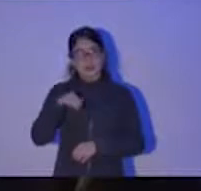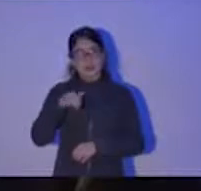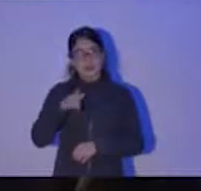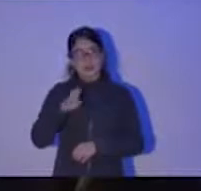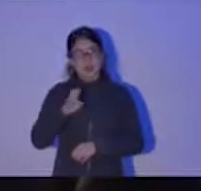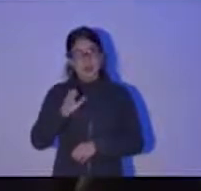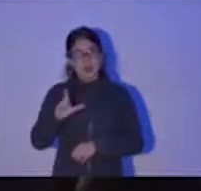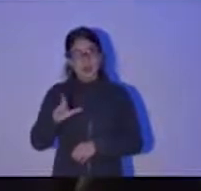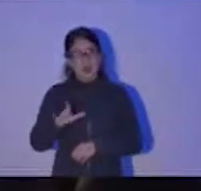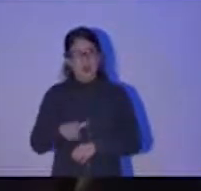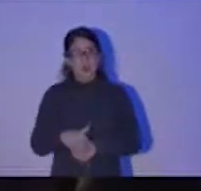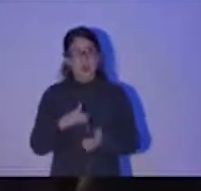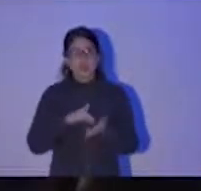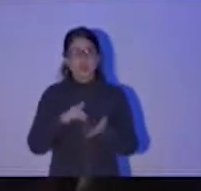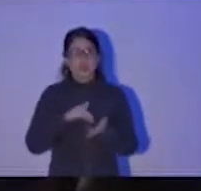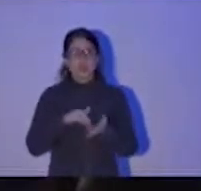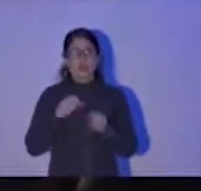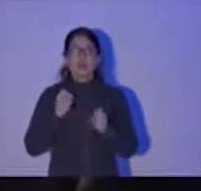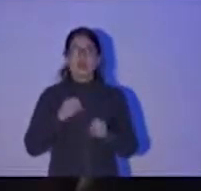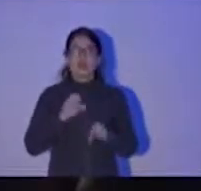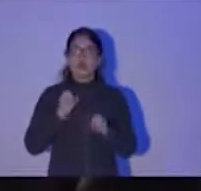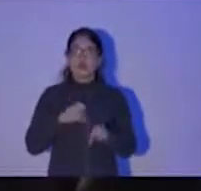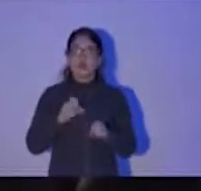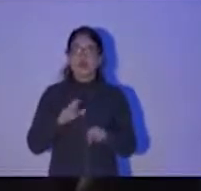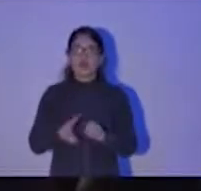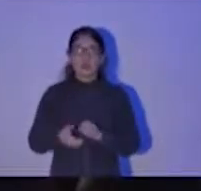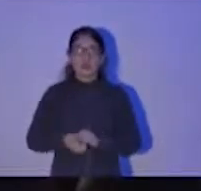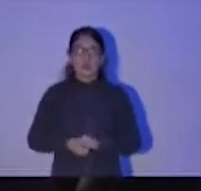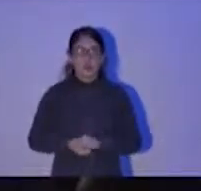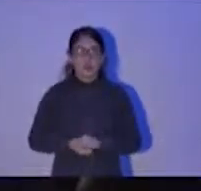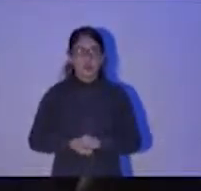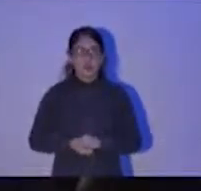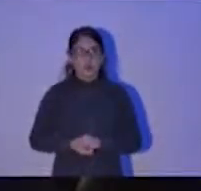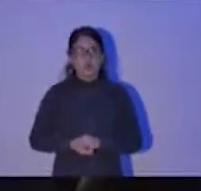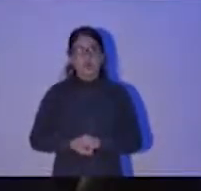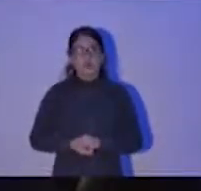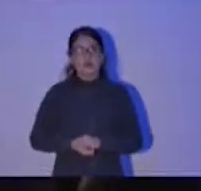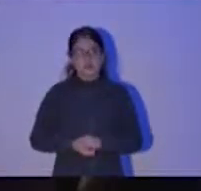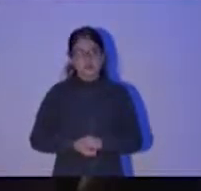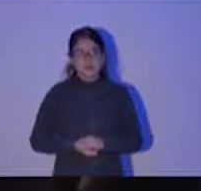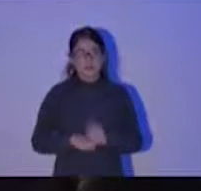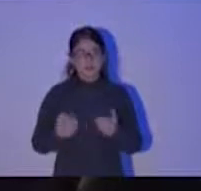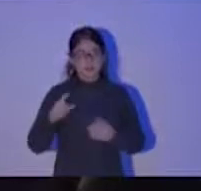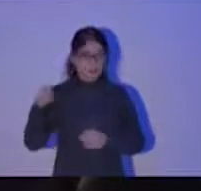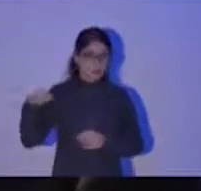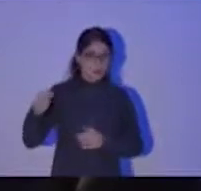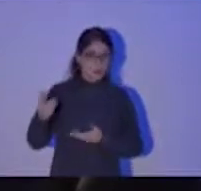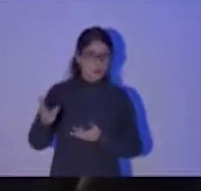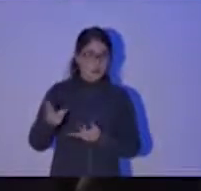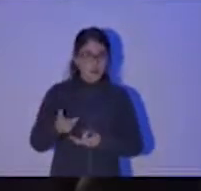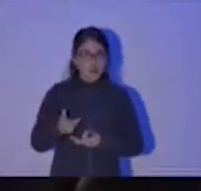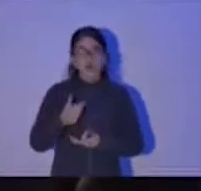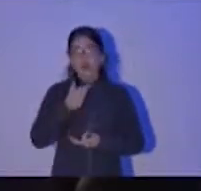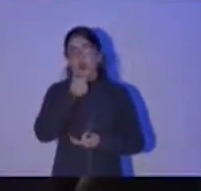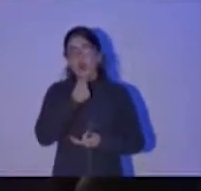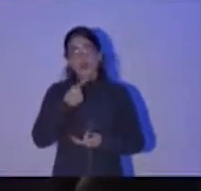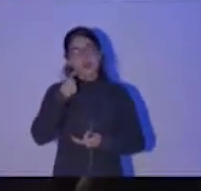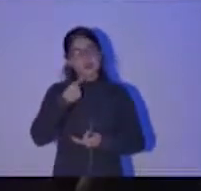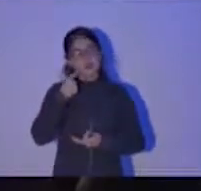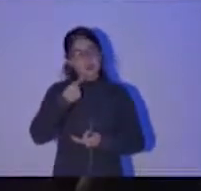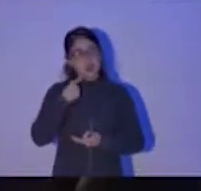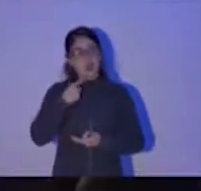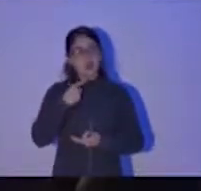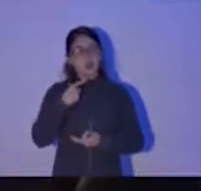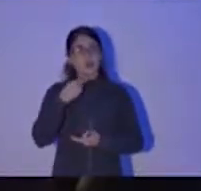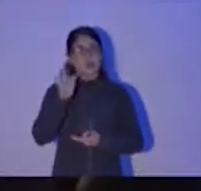Bom dia, Luiz. Olá, tudo bem? Na sequência, eu convido para vir ao palco o deputado federal e presidente